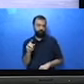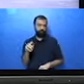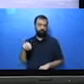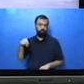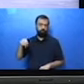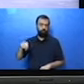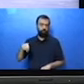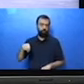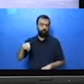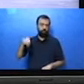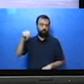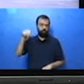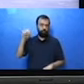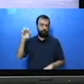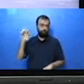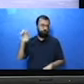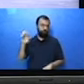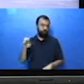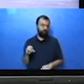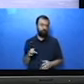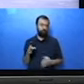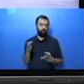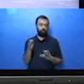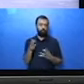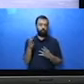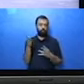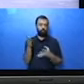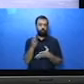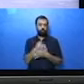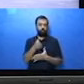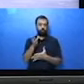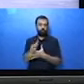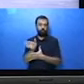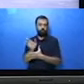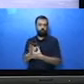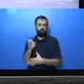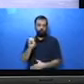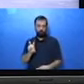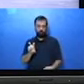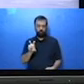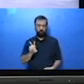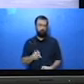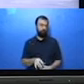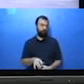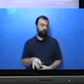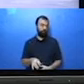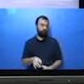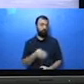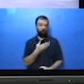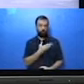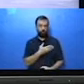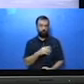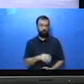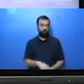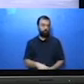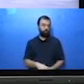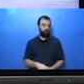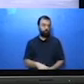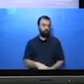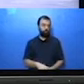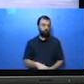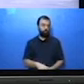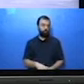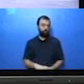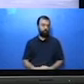do território. É dividido em 5 unidades: o Planalto Central, o Planalto Meridional, o Planalto do